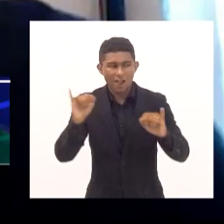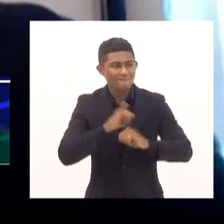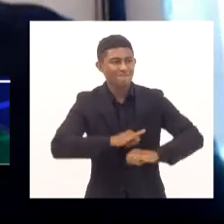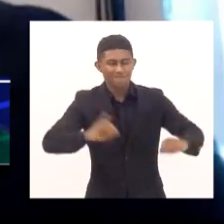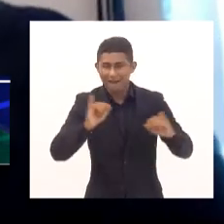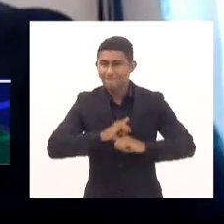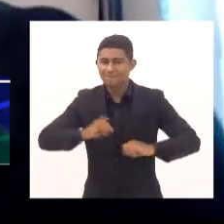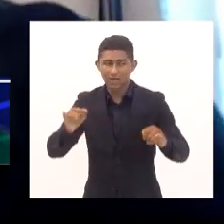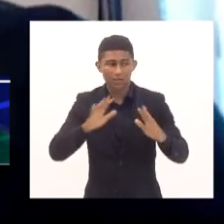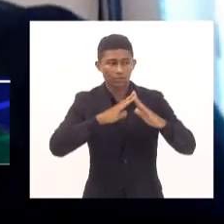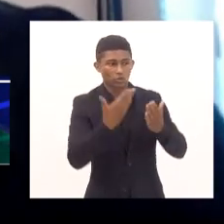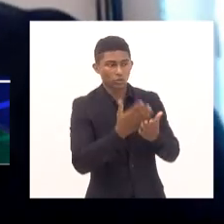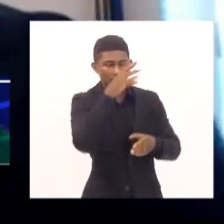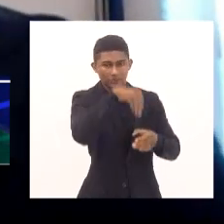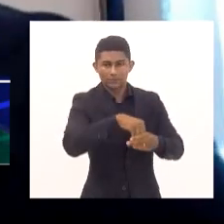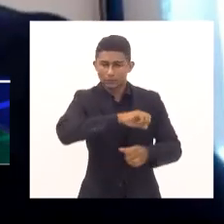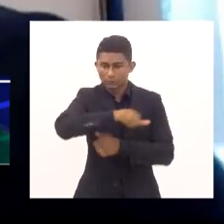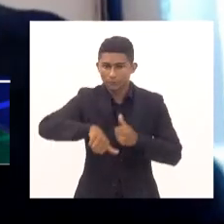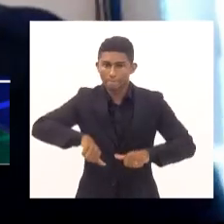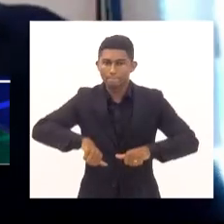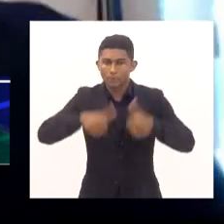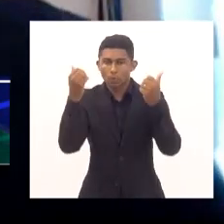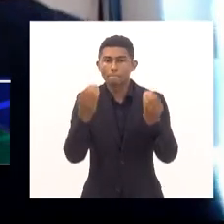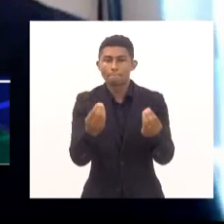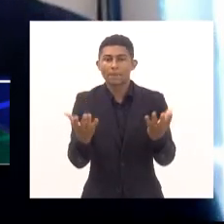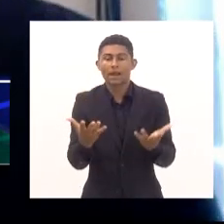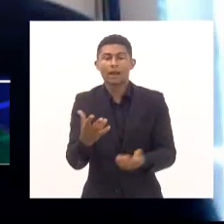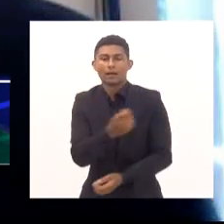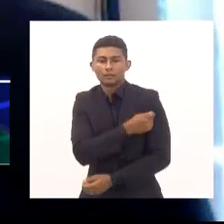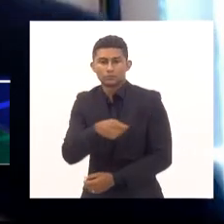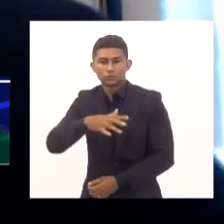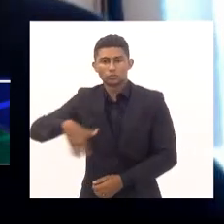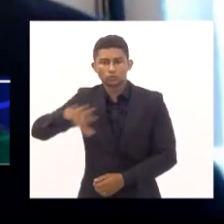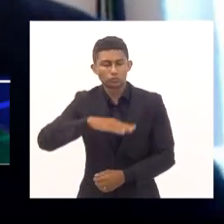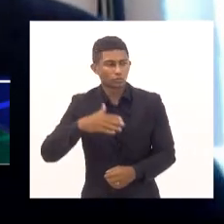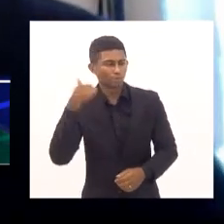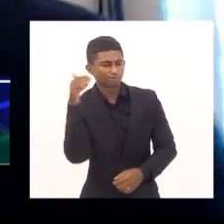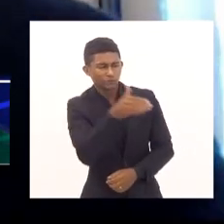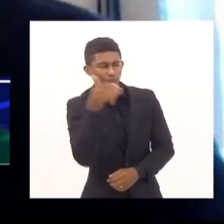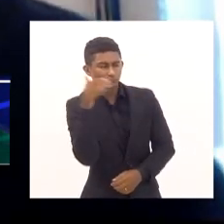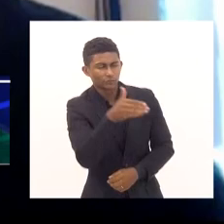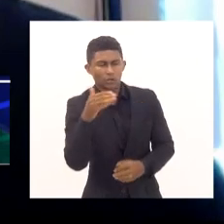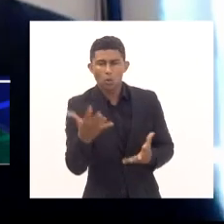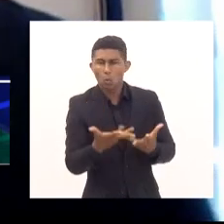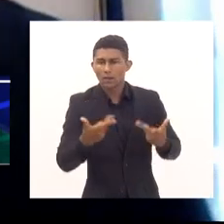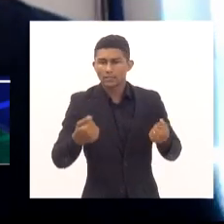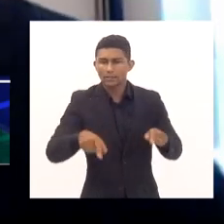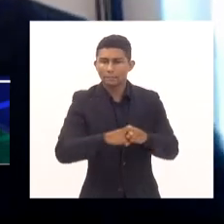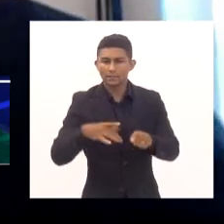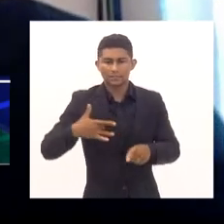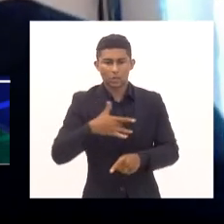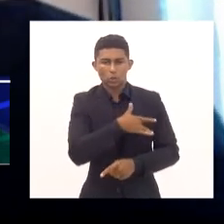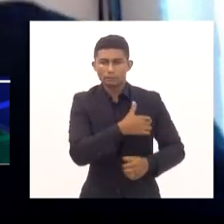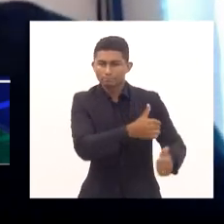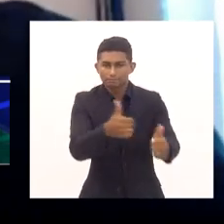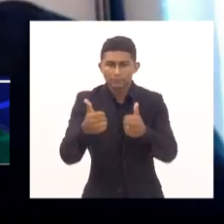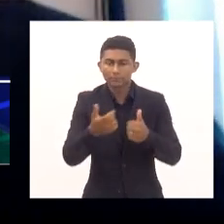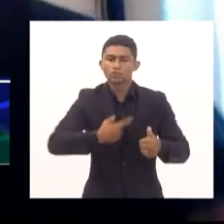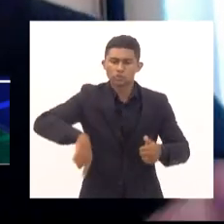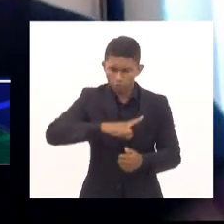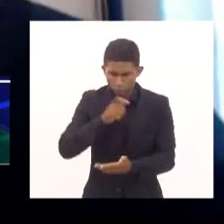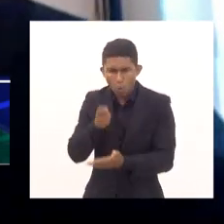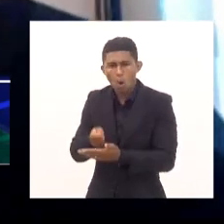o ambiente escolar para que os nossos estudantes possam estudar com qualidade e com direito à saúde. Vamos seguir cobrando